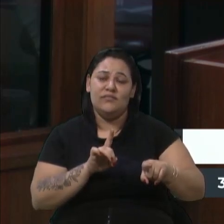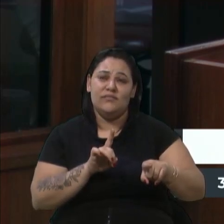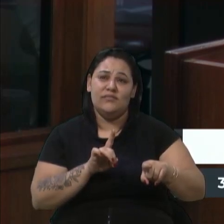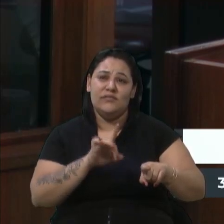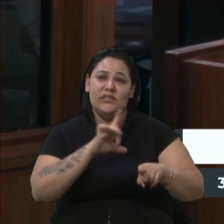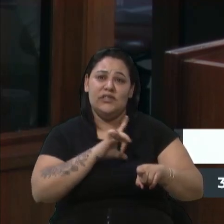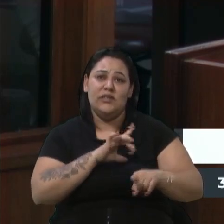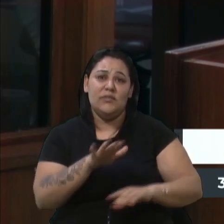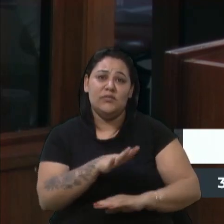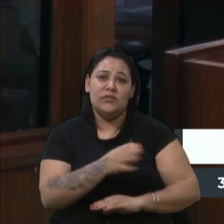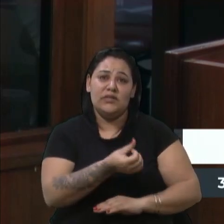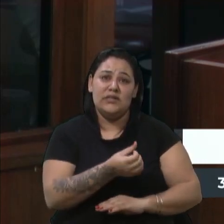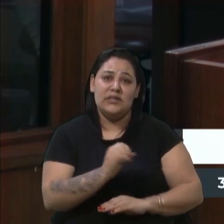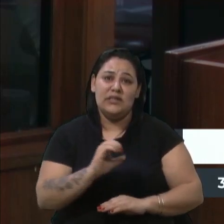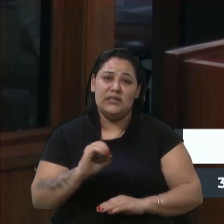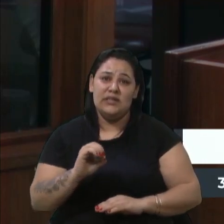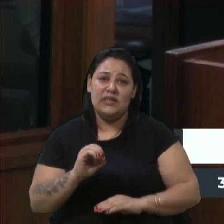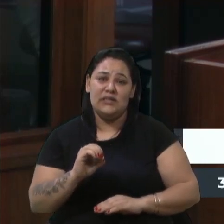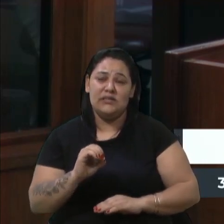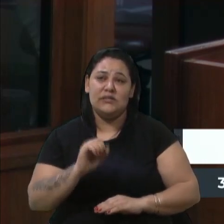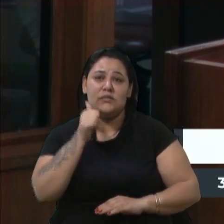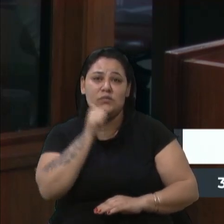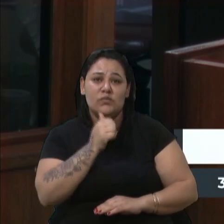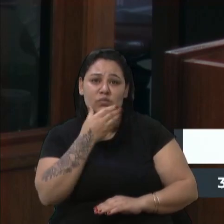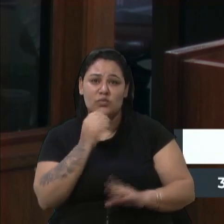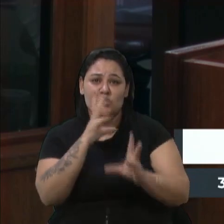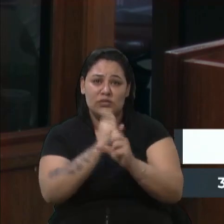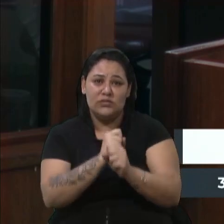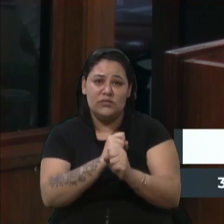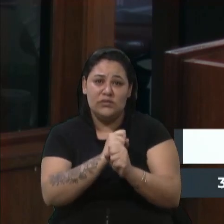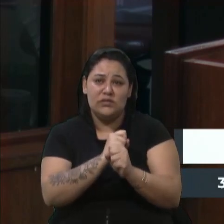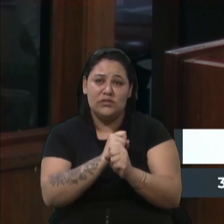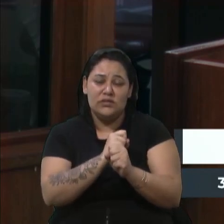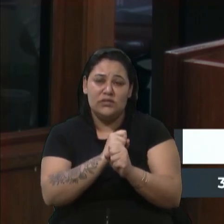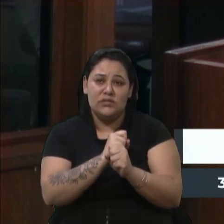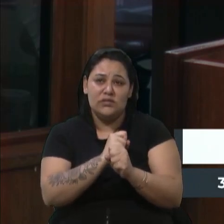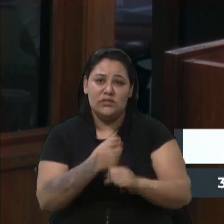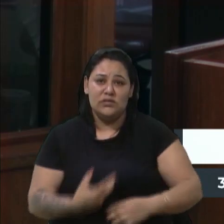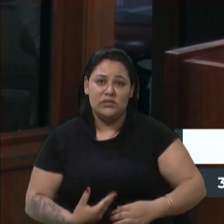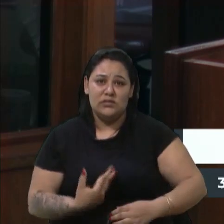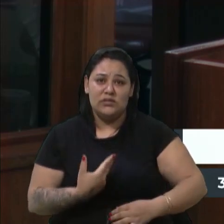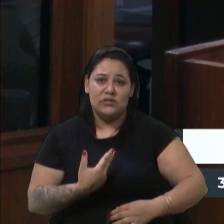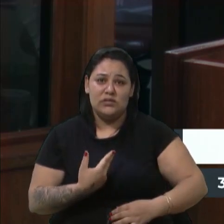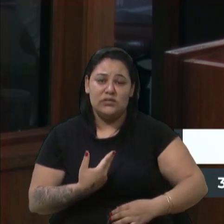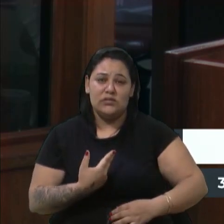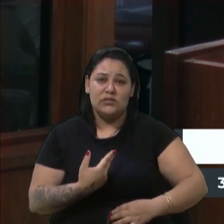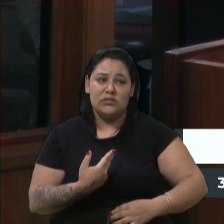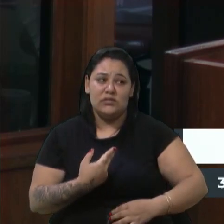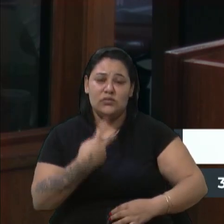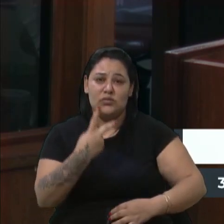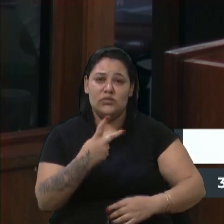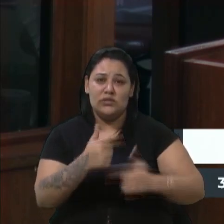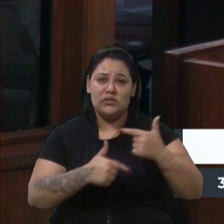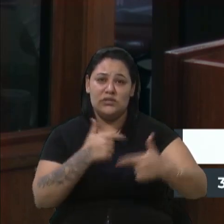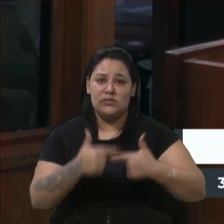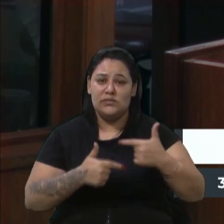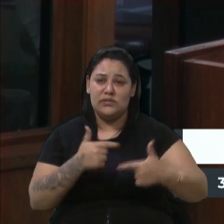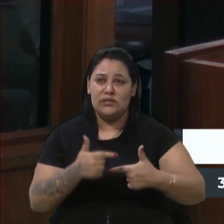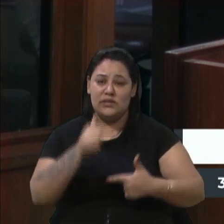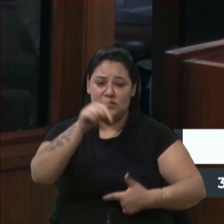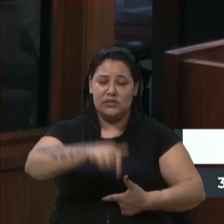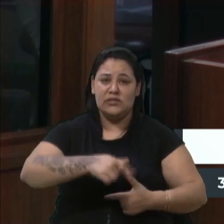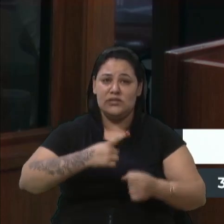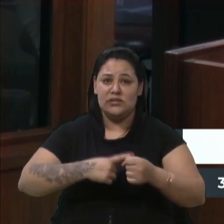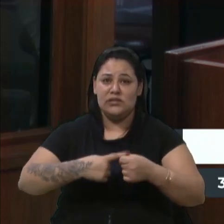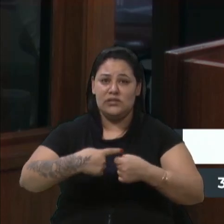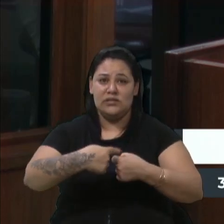600 castrações de machos e fêmeas, com castrações em 2 ações no mínimo da cidade, cada ação com